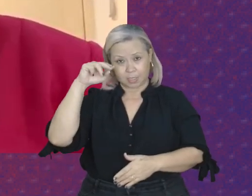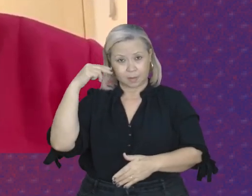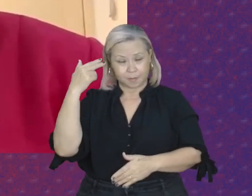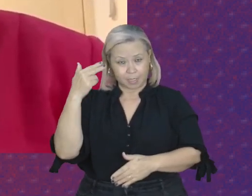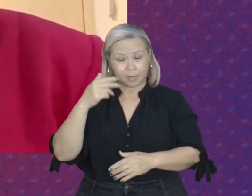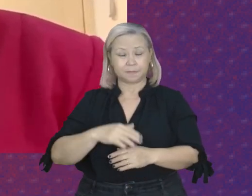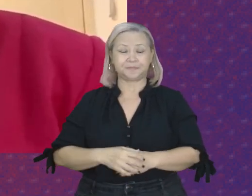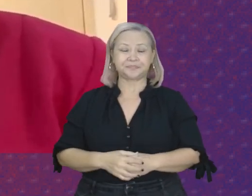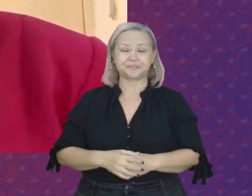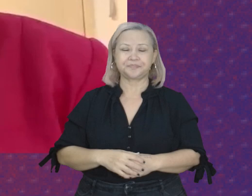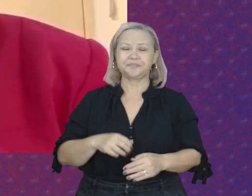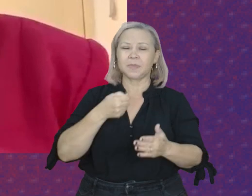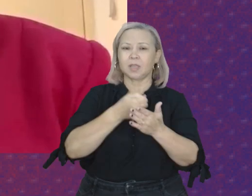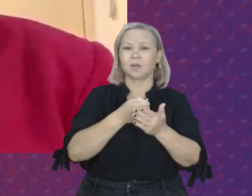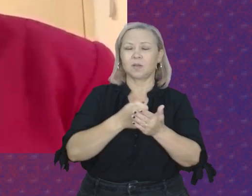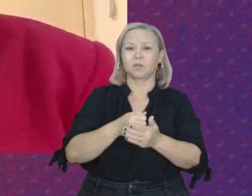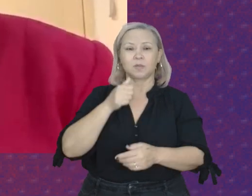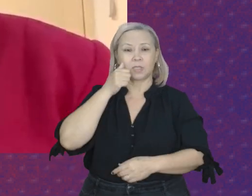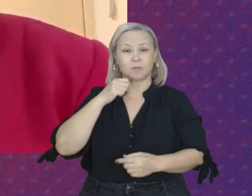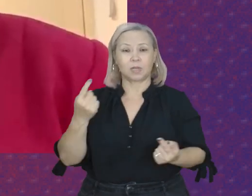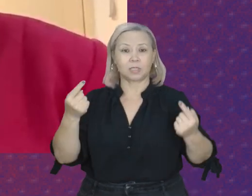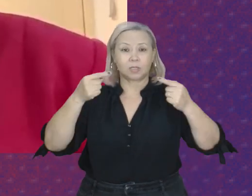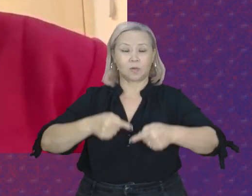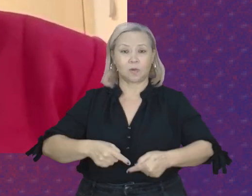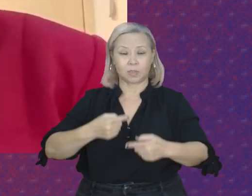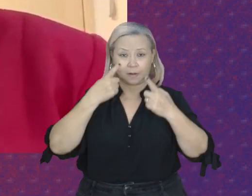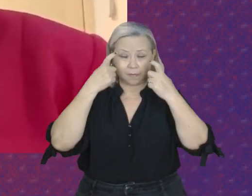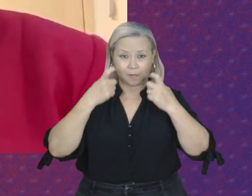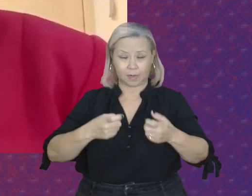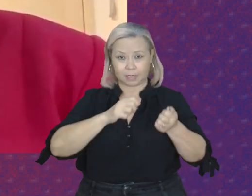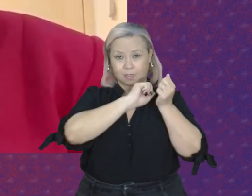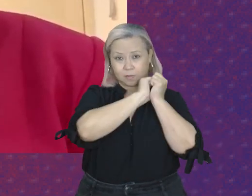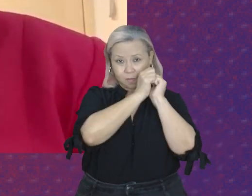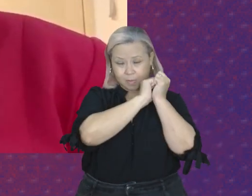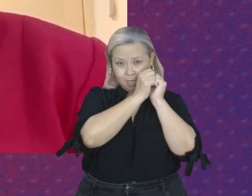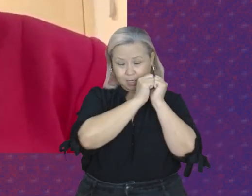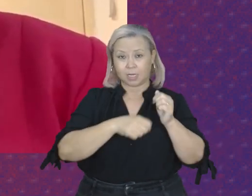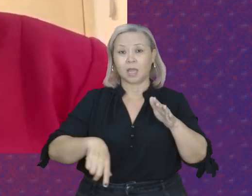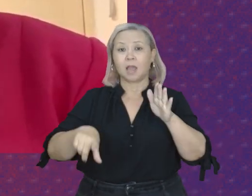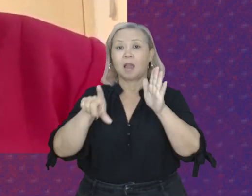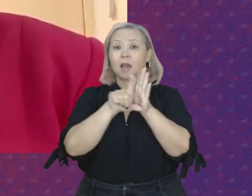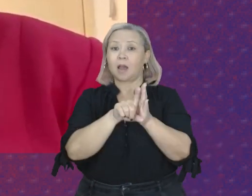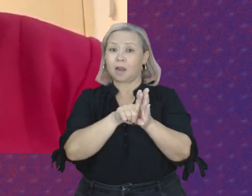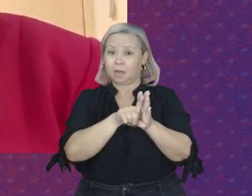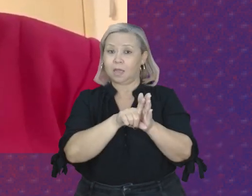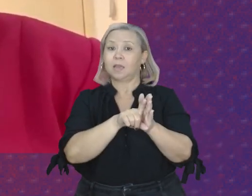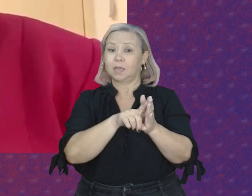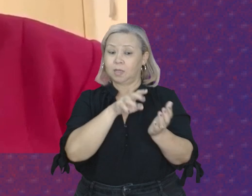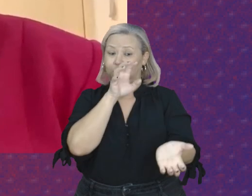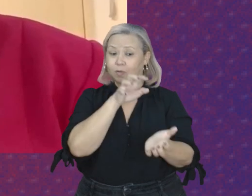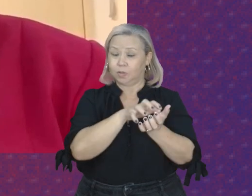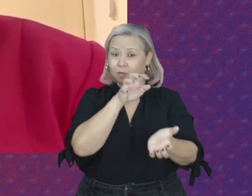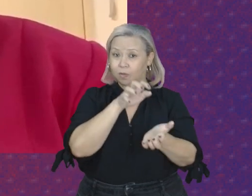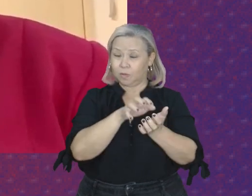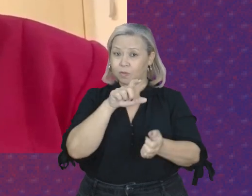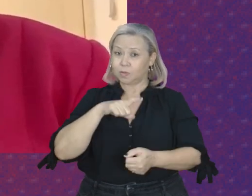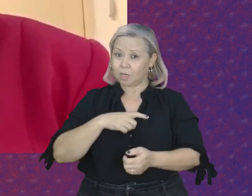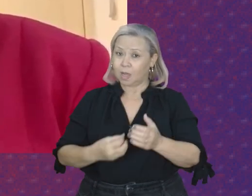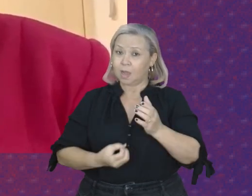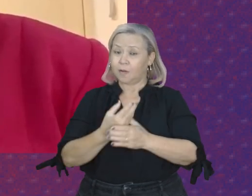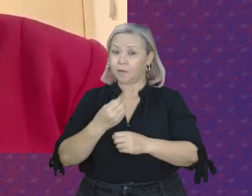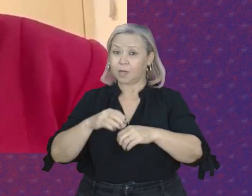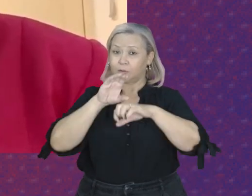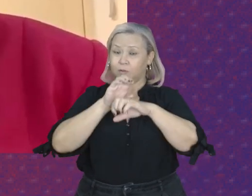contra a violência doméstica, o Estatuto do Idoso, foi instalado ainda o Conselho Nacional de